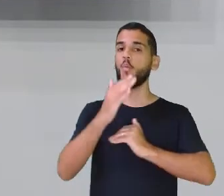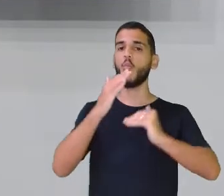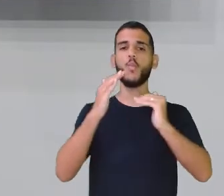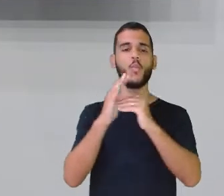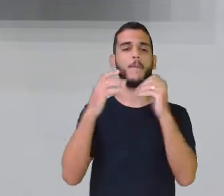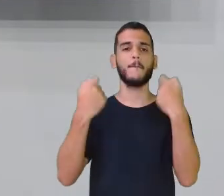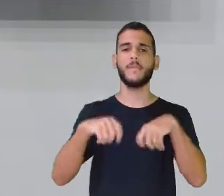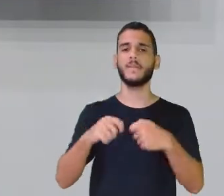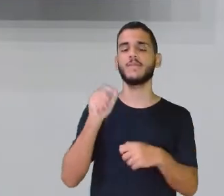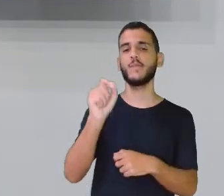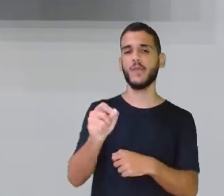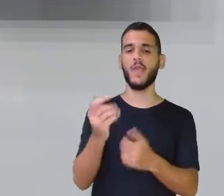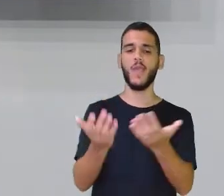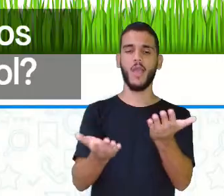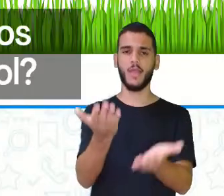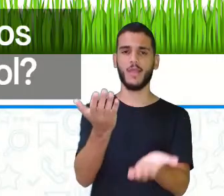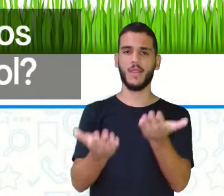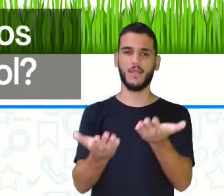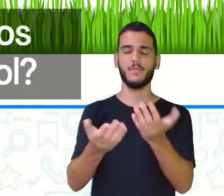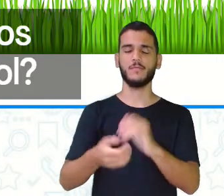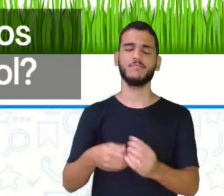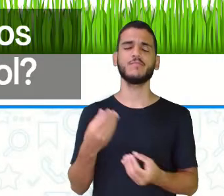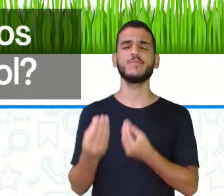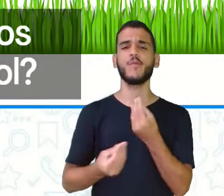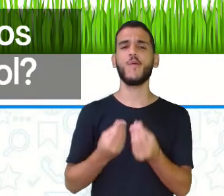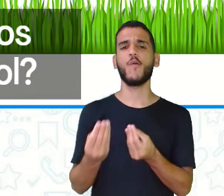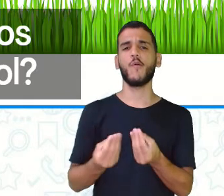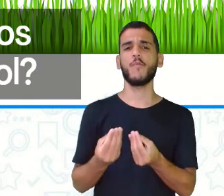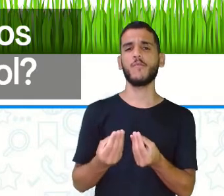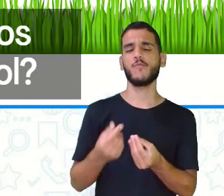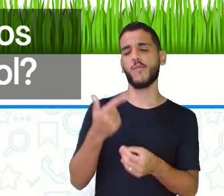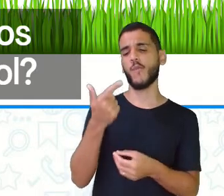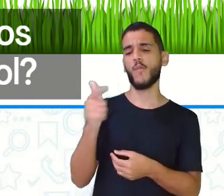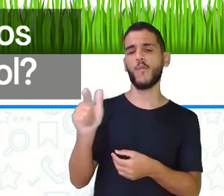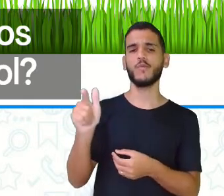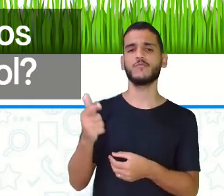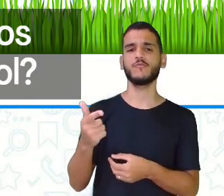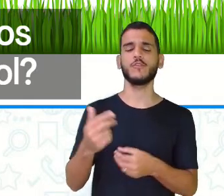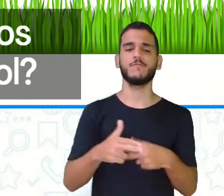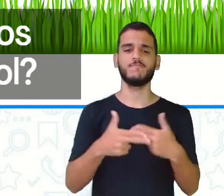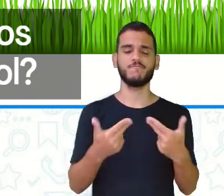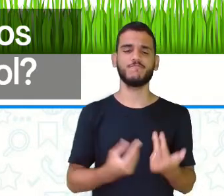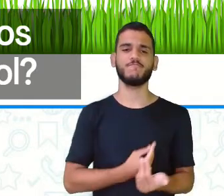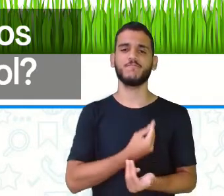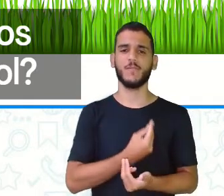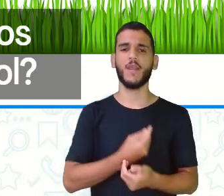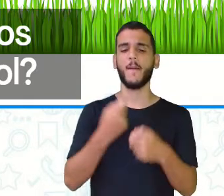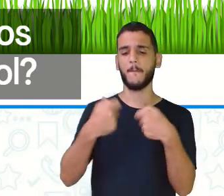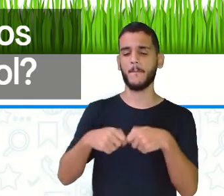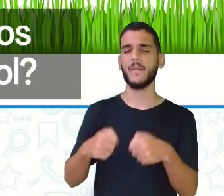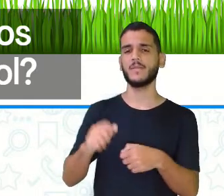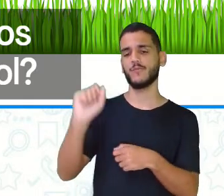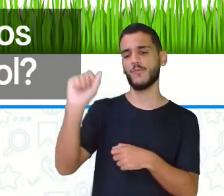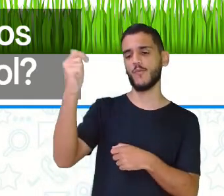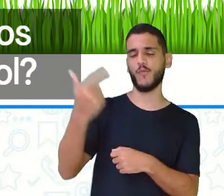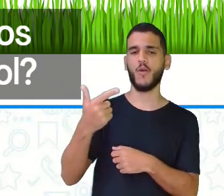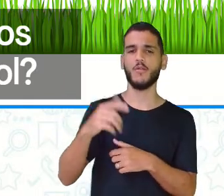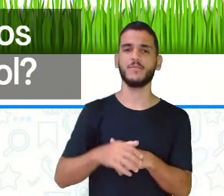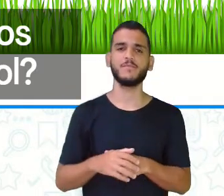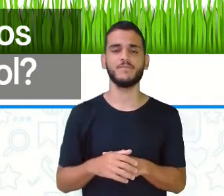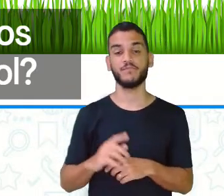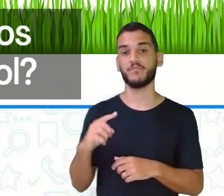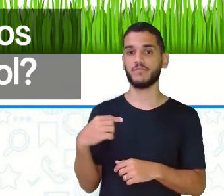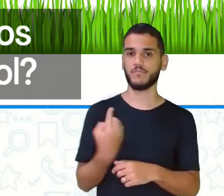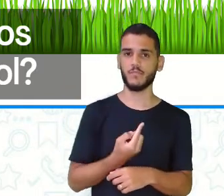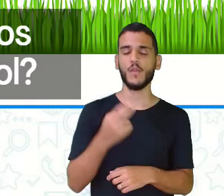um equilíbrio. Então, de que forma esses e os outros seres vivos dependem do sol? Eu já falei aqui, né? A gente utiliza esse sol